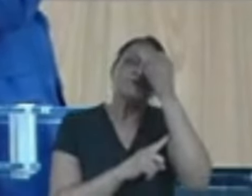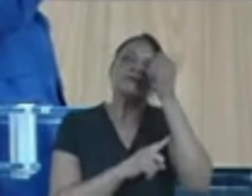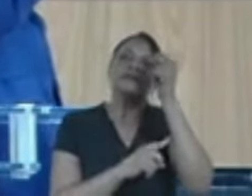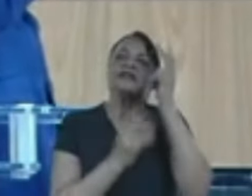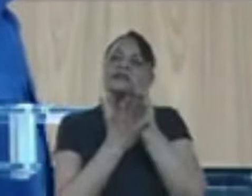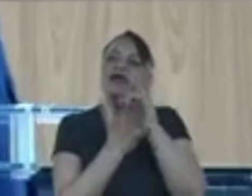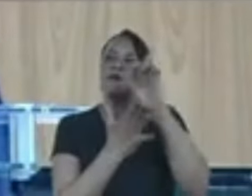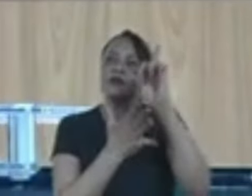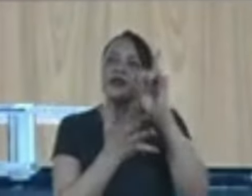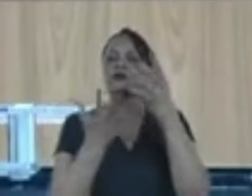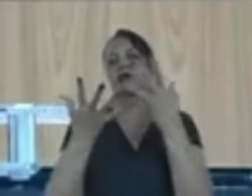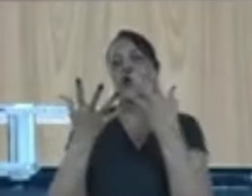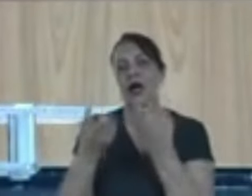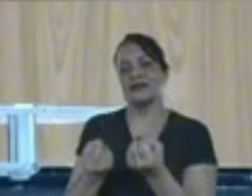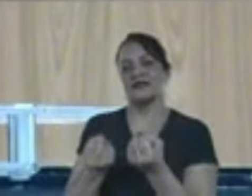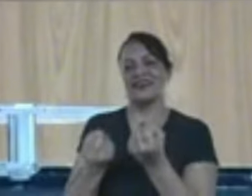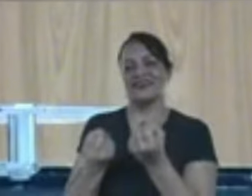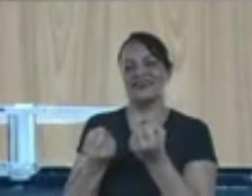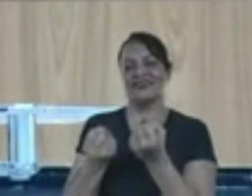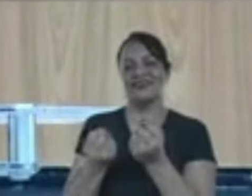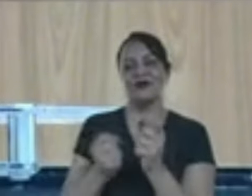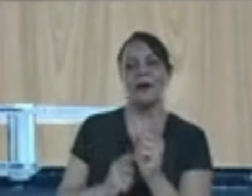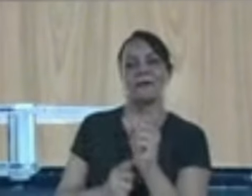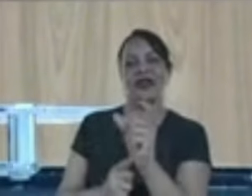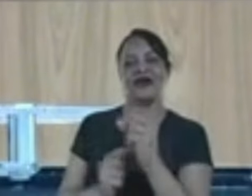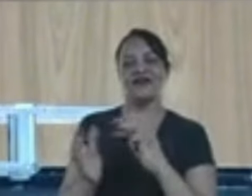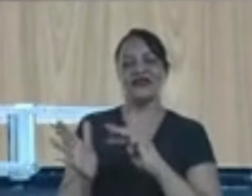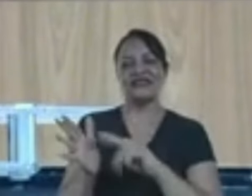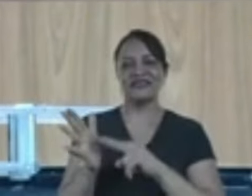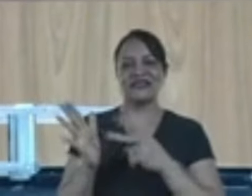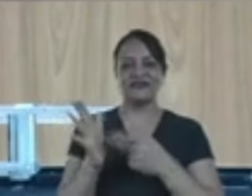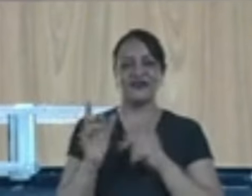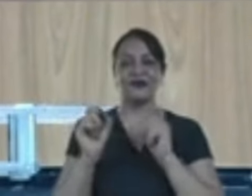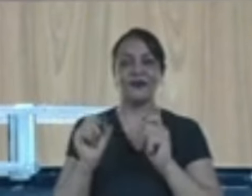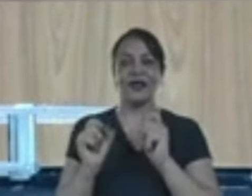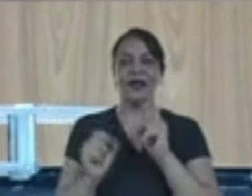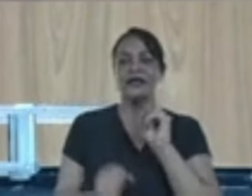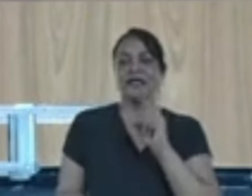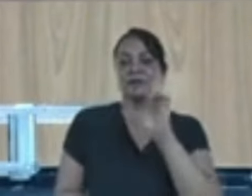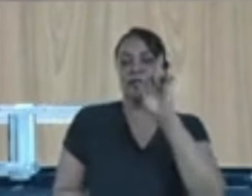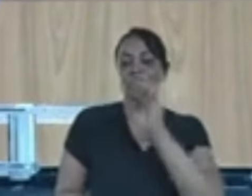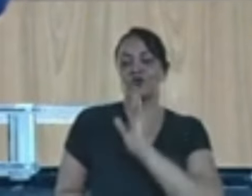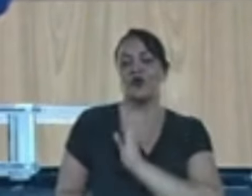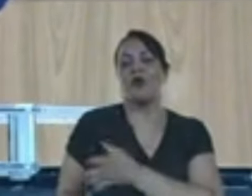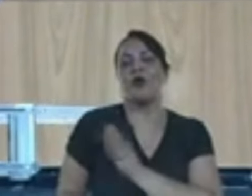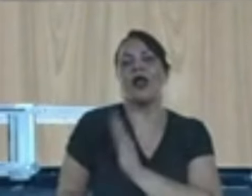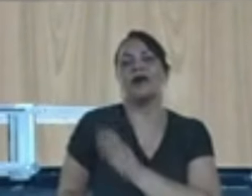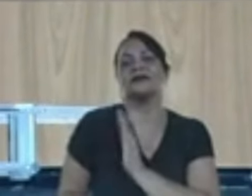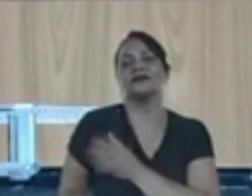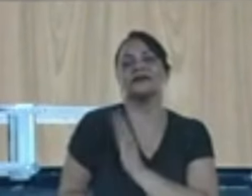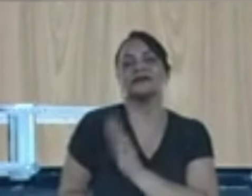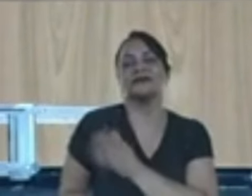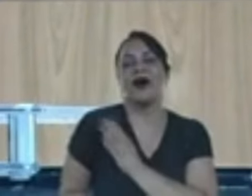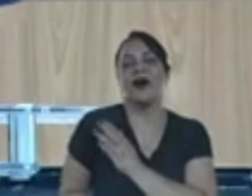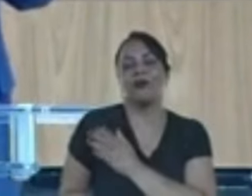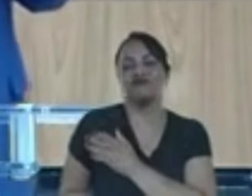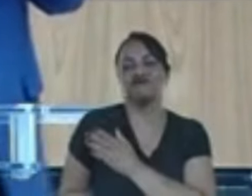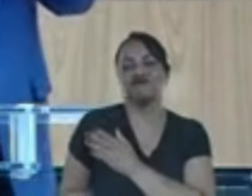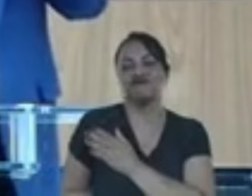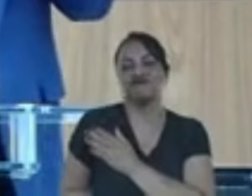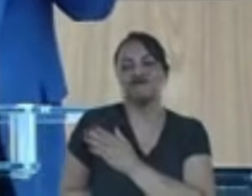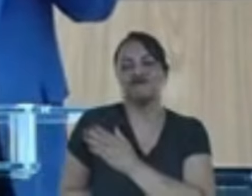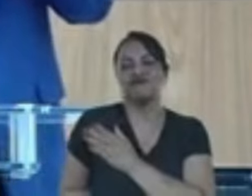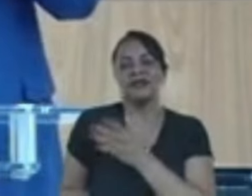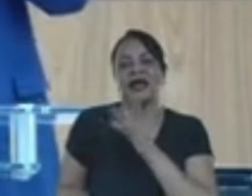vem do coração. Então ele sempre está agindo muito com o coração com respeito às nossas misérias, às